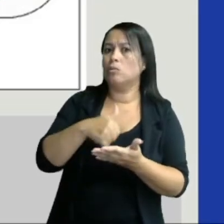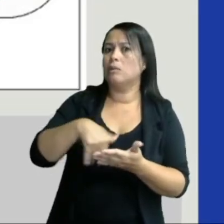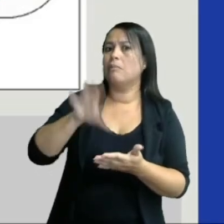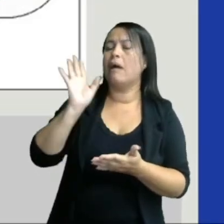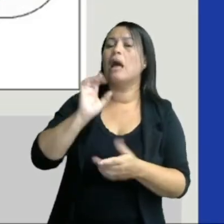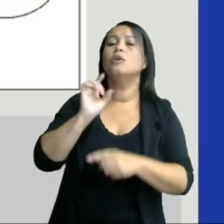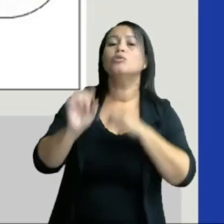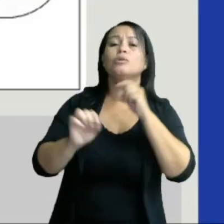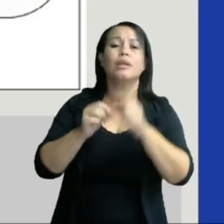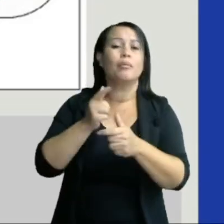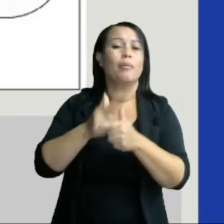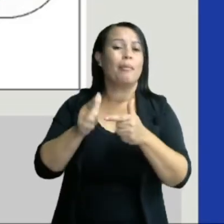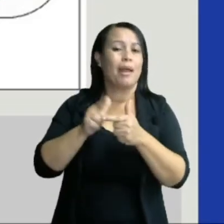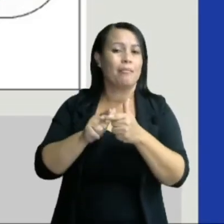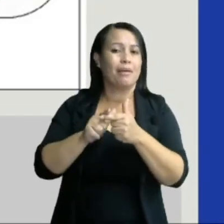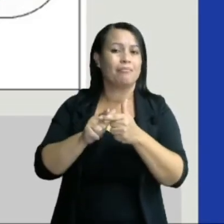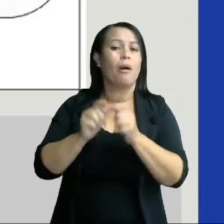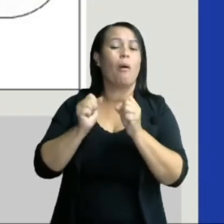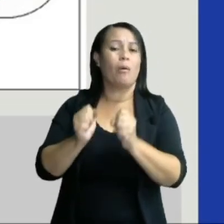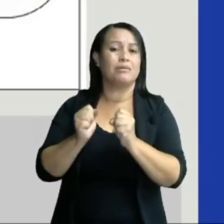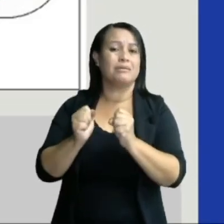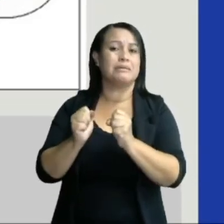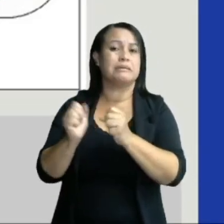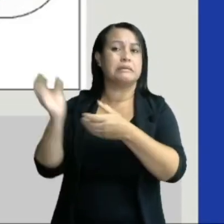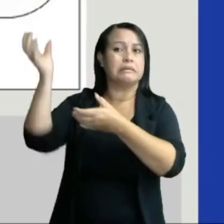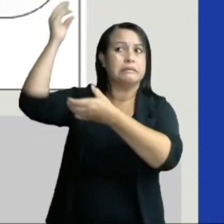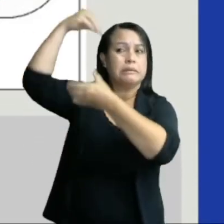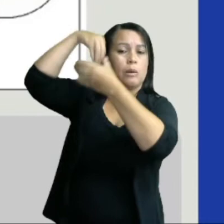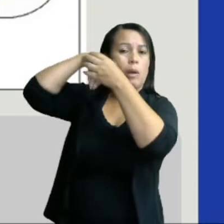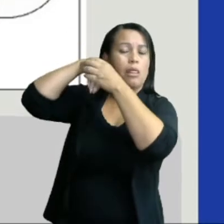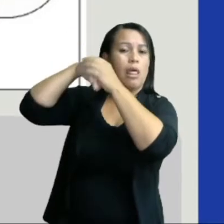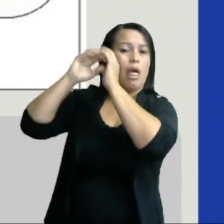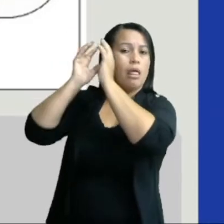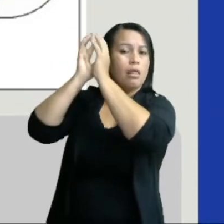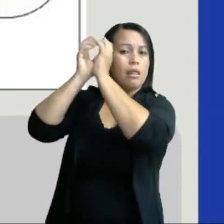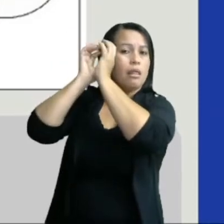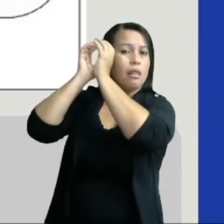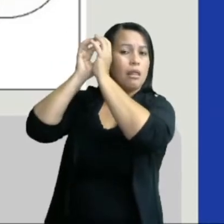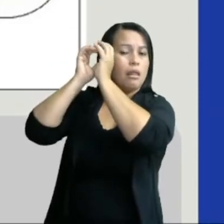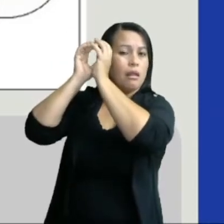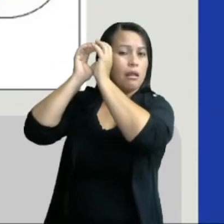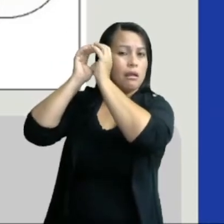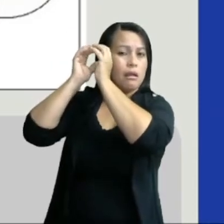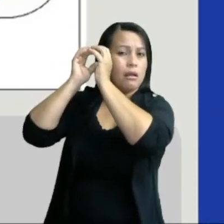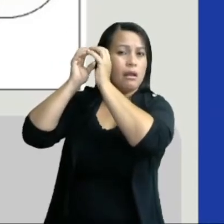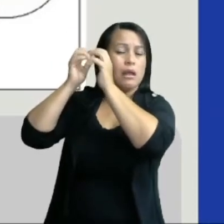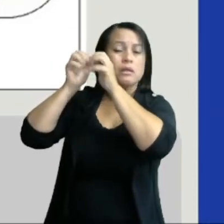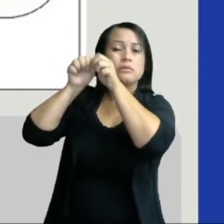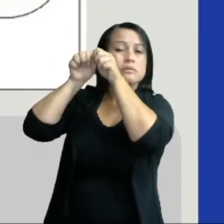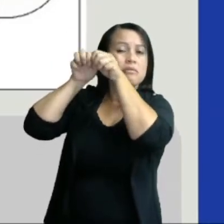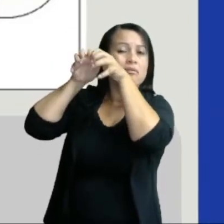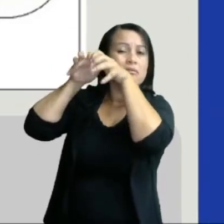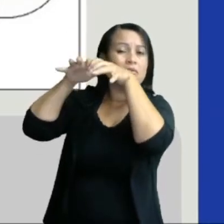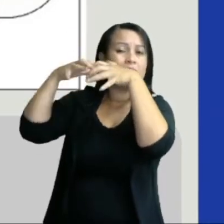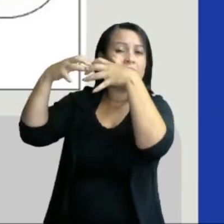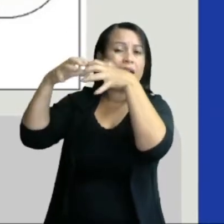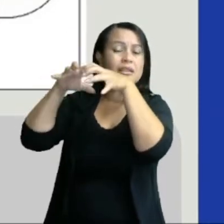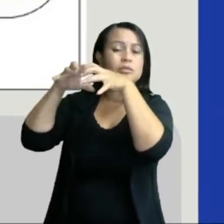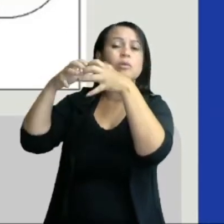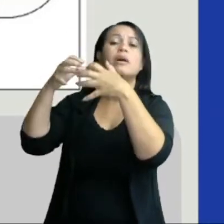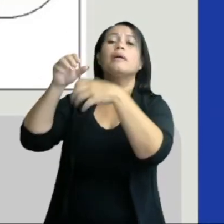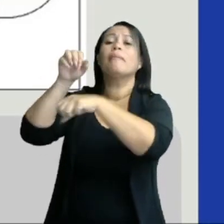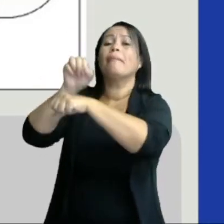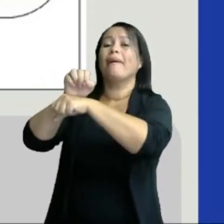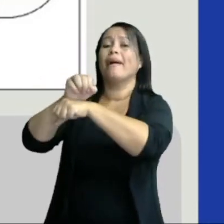gorduras podem se depositar nas paredes desses vasos mais finos e bloquear a passagem do